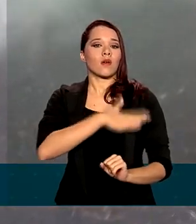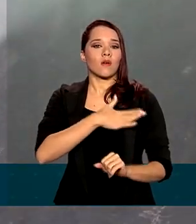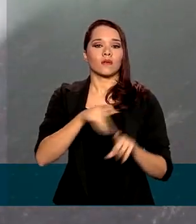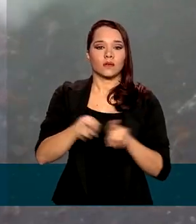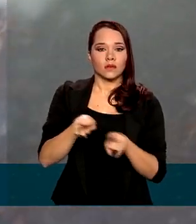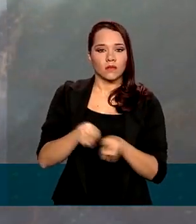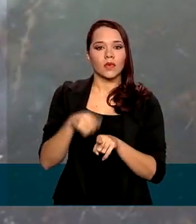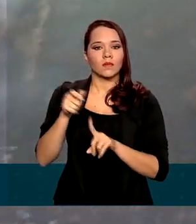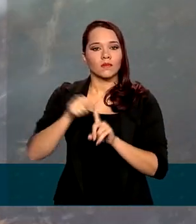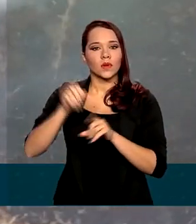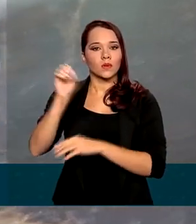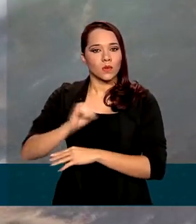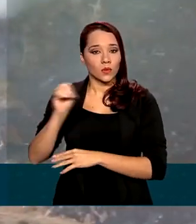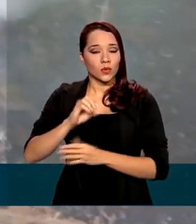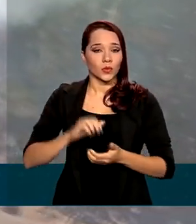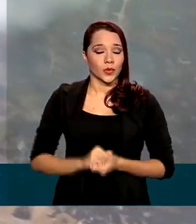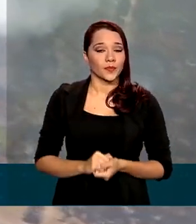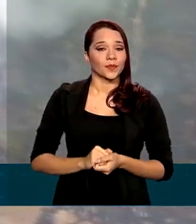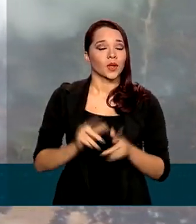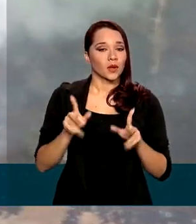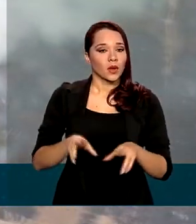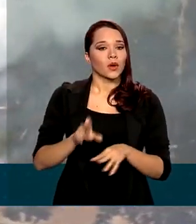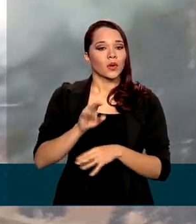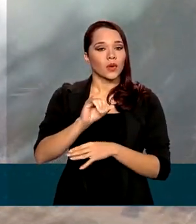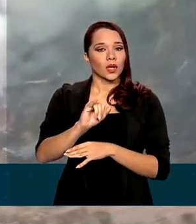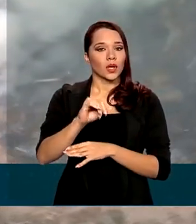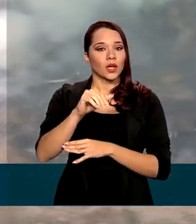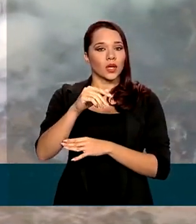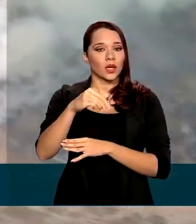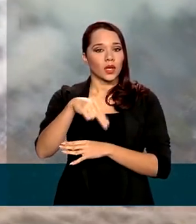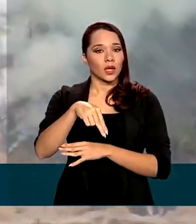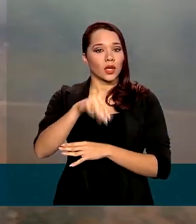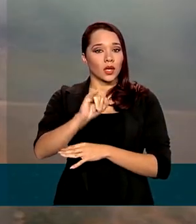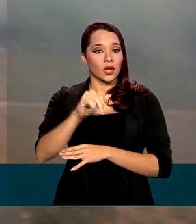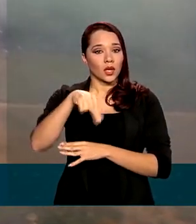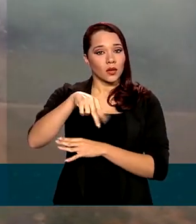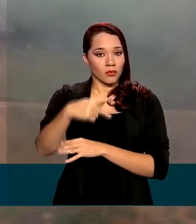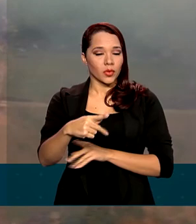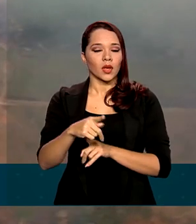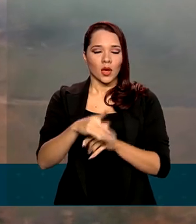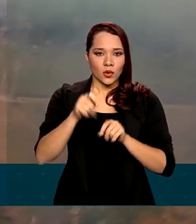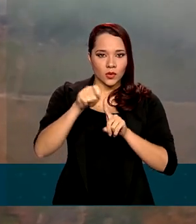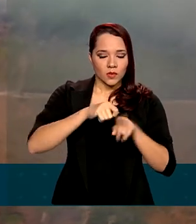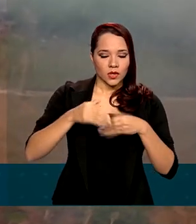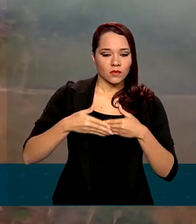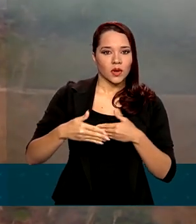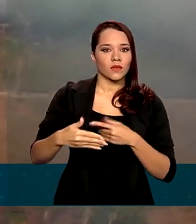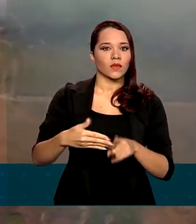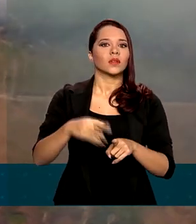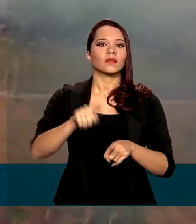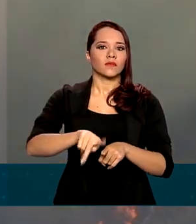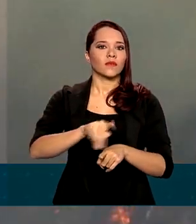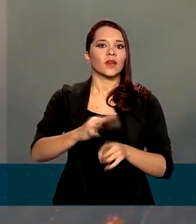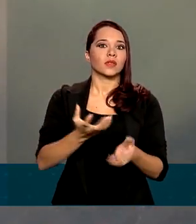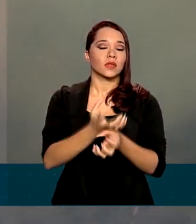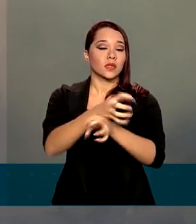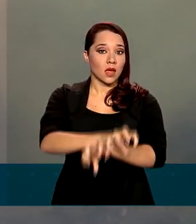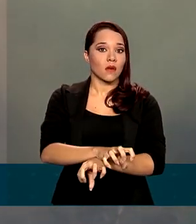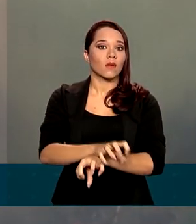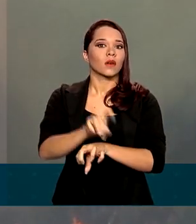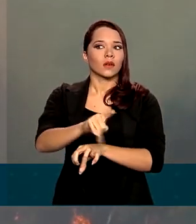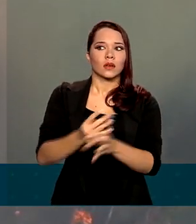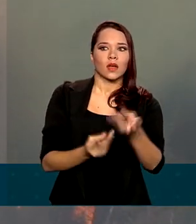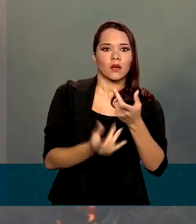e outubro. E, de acordo com o Instituto Nacional de Pesquisas Espaciais, o INPE, os próximos meses serão secos, o que faz com que as